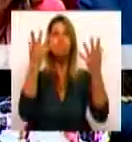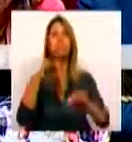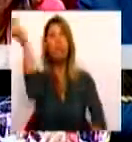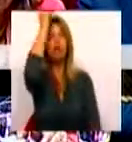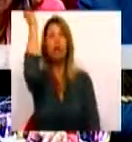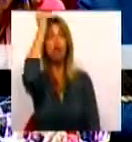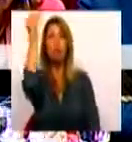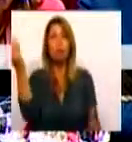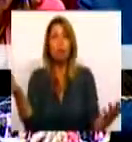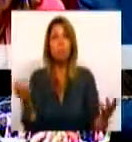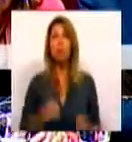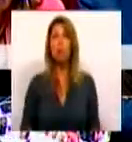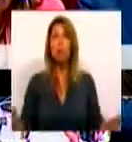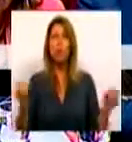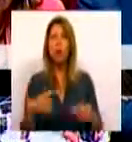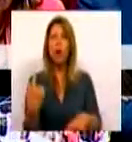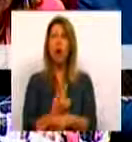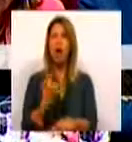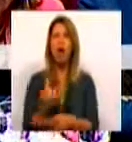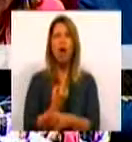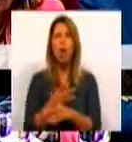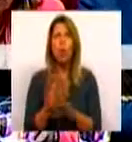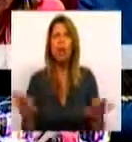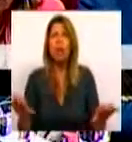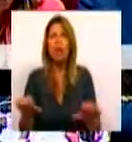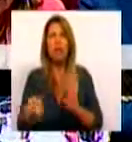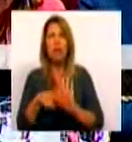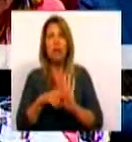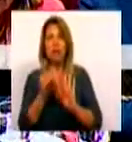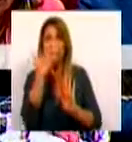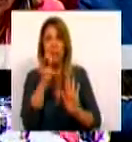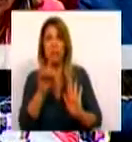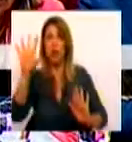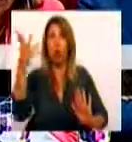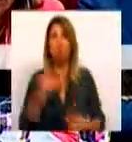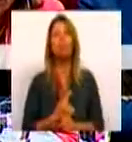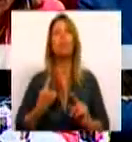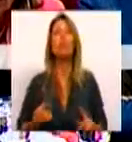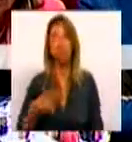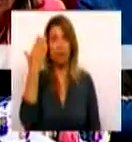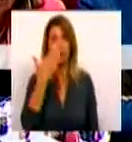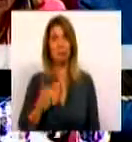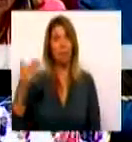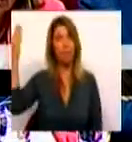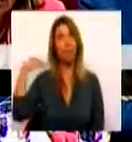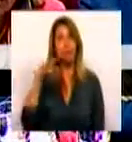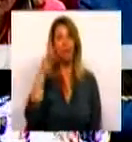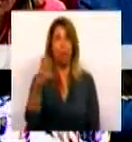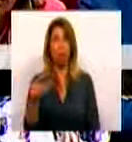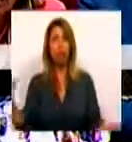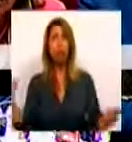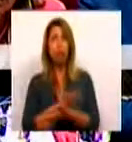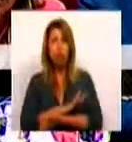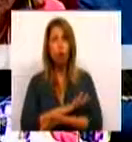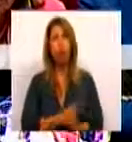não há, aliás, nenhuma fatalidade em que isso aconteça. Porque ainda a semana passada pudemos ver em todos os jornais, com